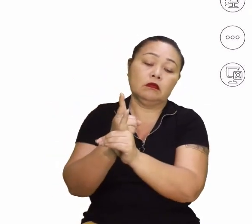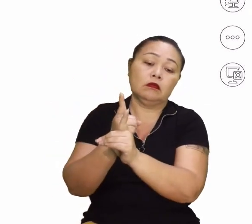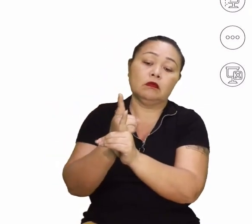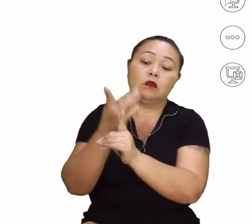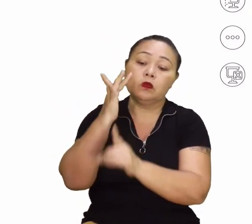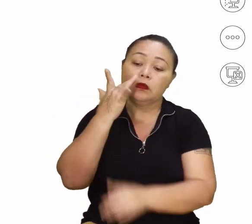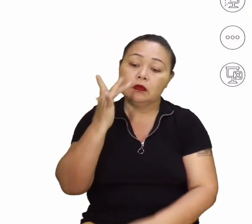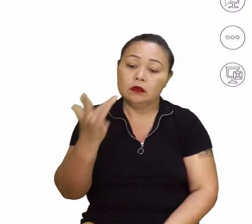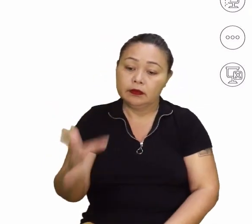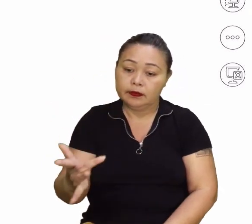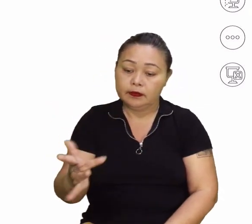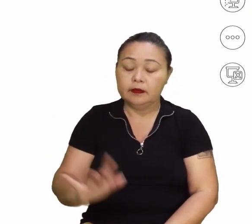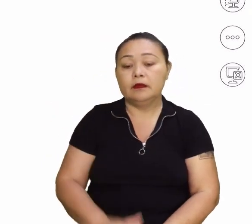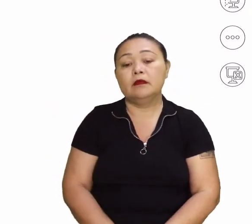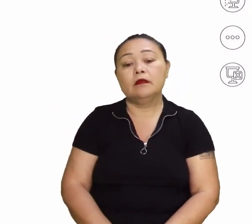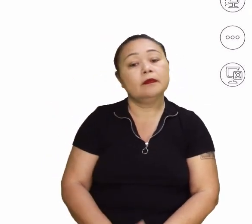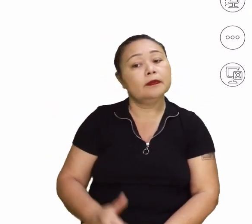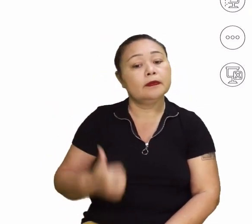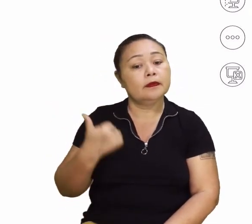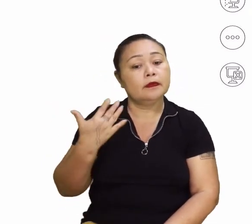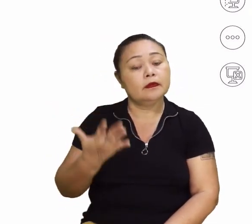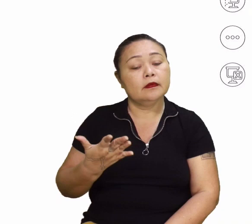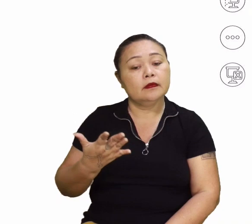o ouro. Beleza?